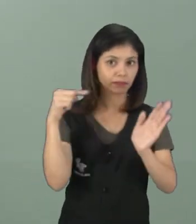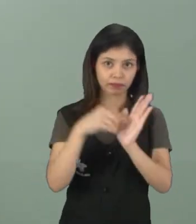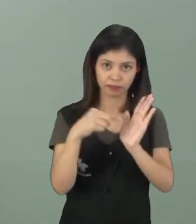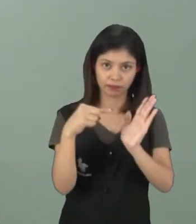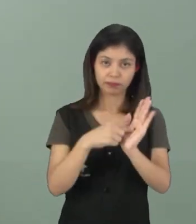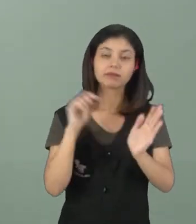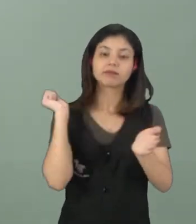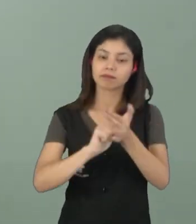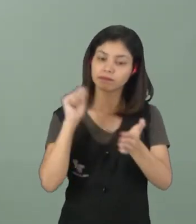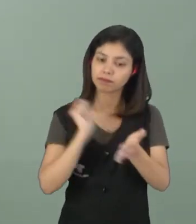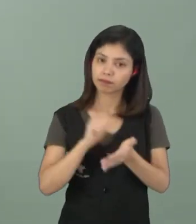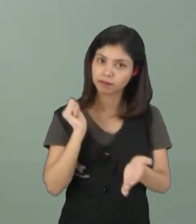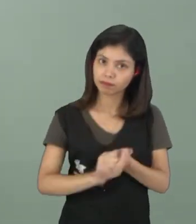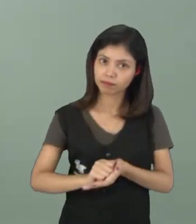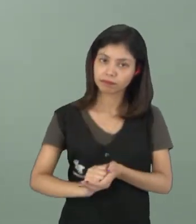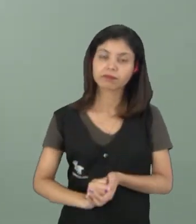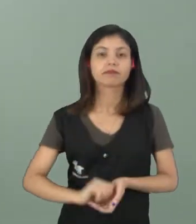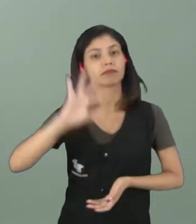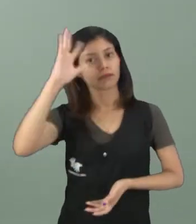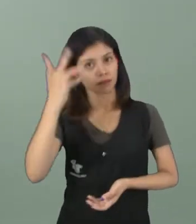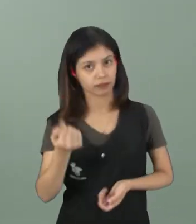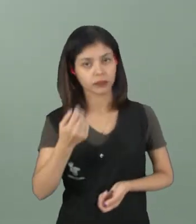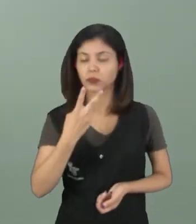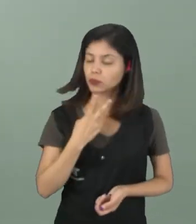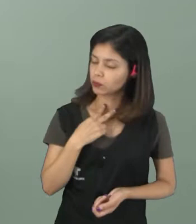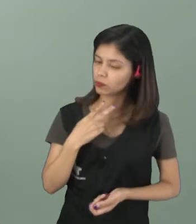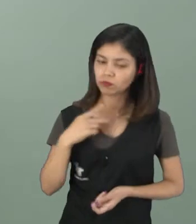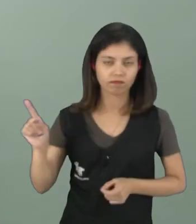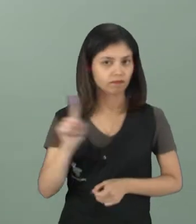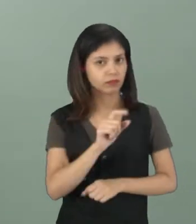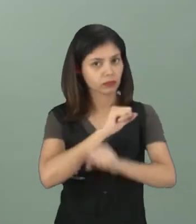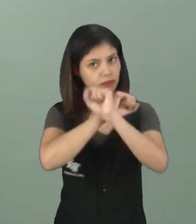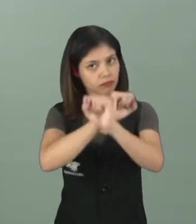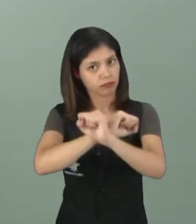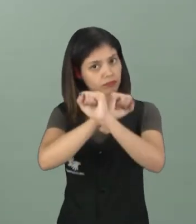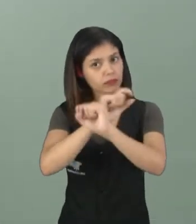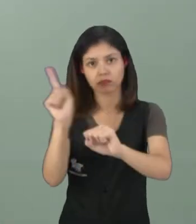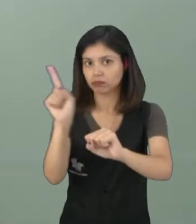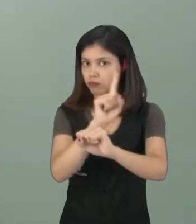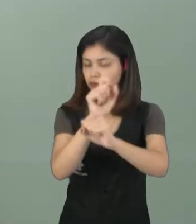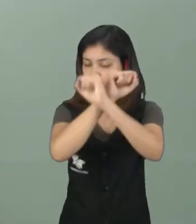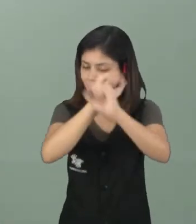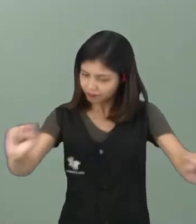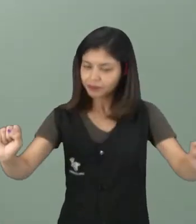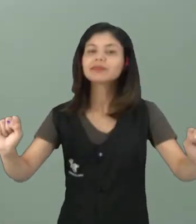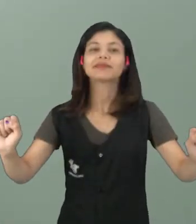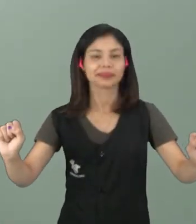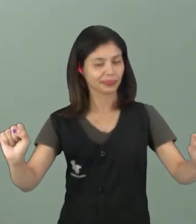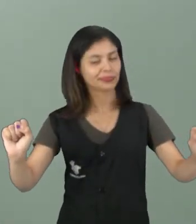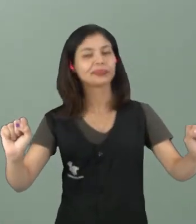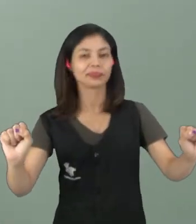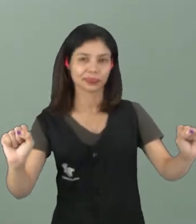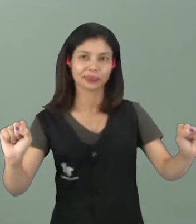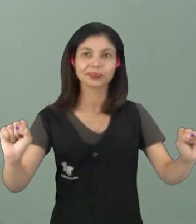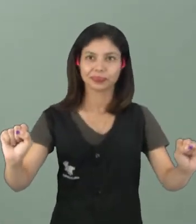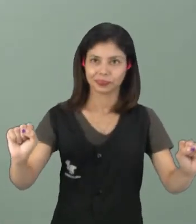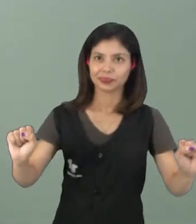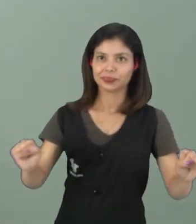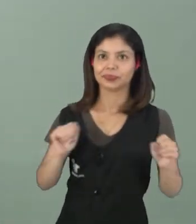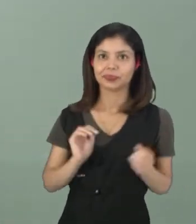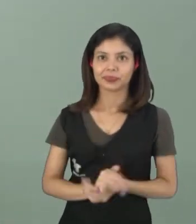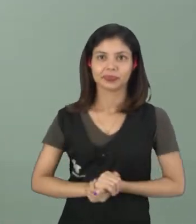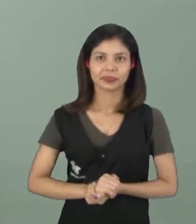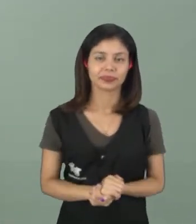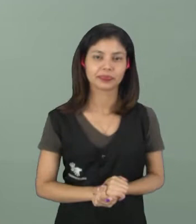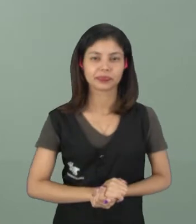os negros principalmente os africanos não podiam mais trabalhar como escravo é daquela forma humilhante